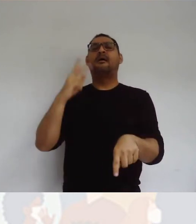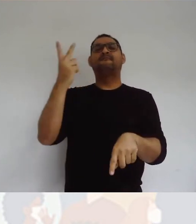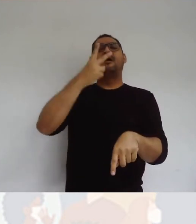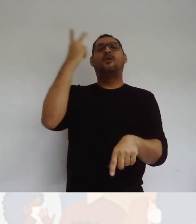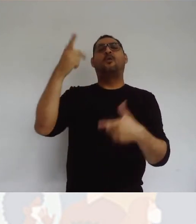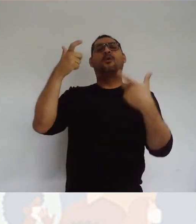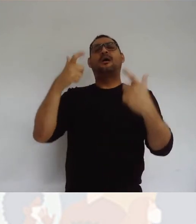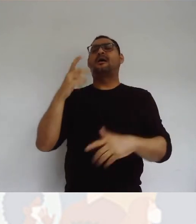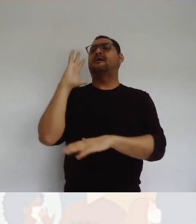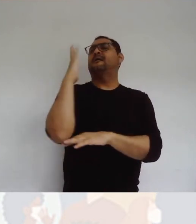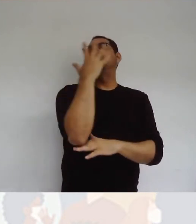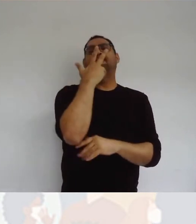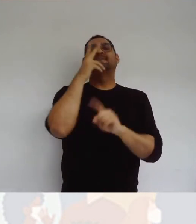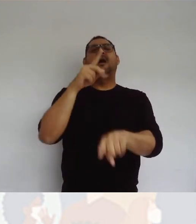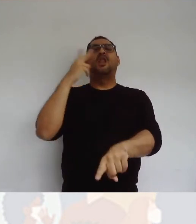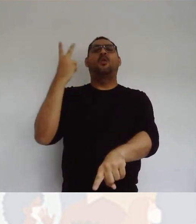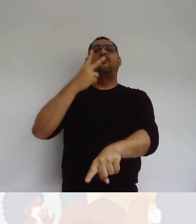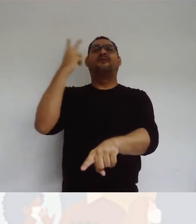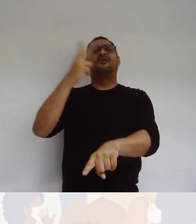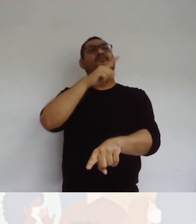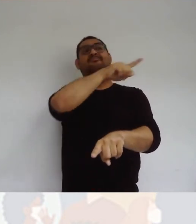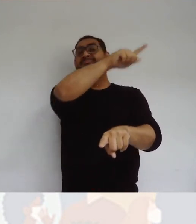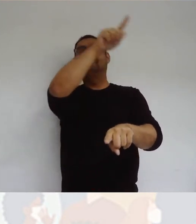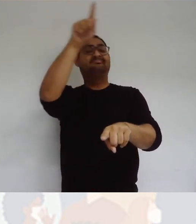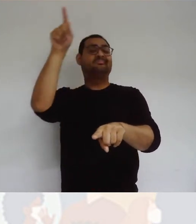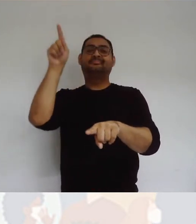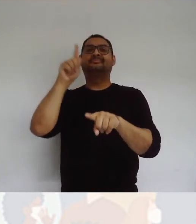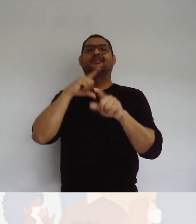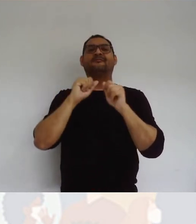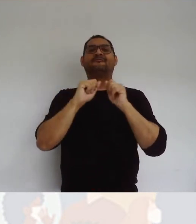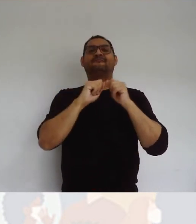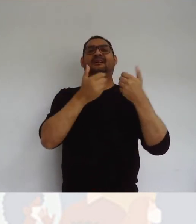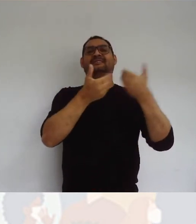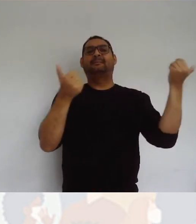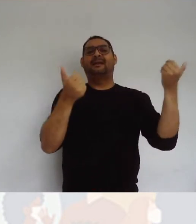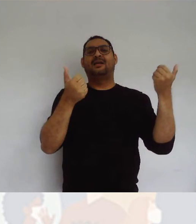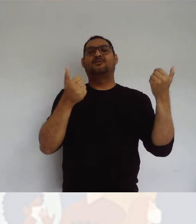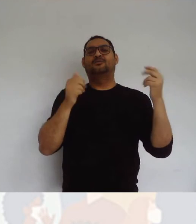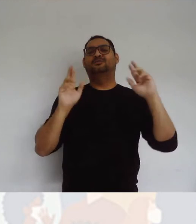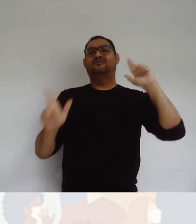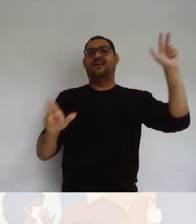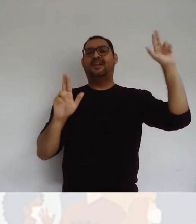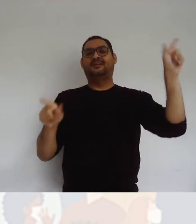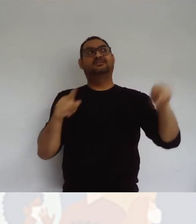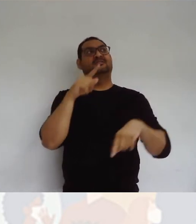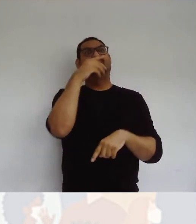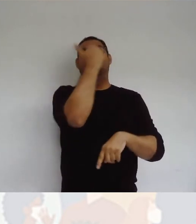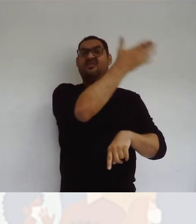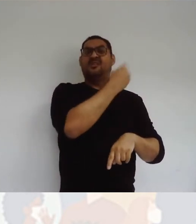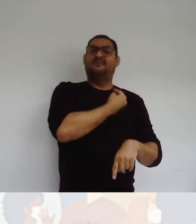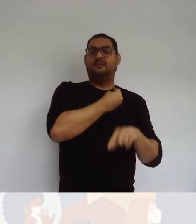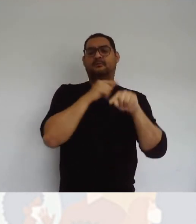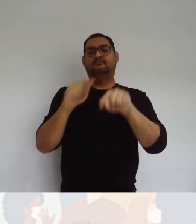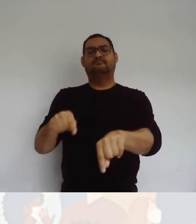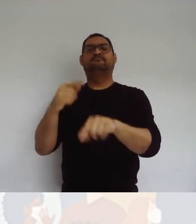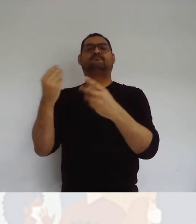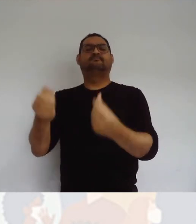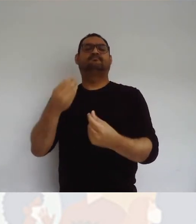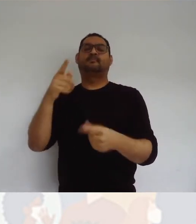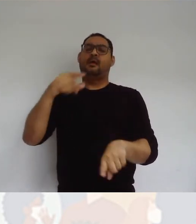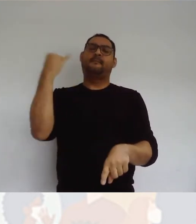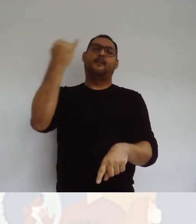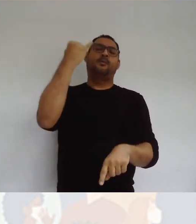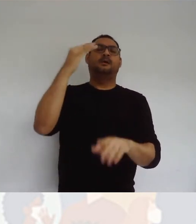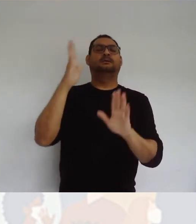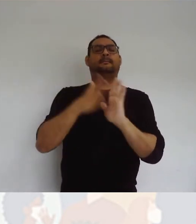para ele, né? O que aquilo contava como um lugar da vida dele, né? Importante para a